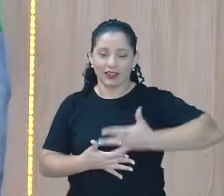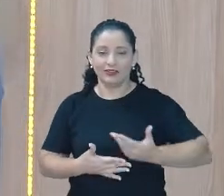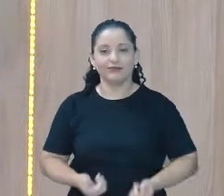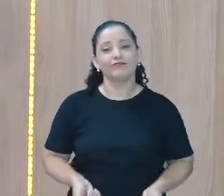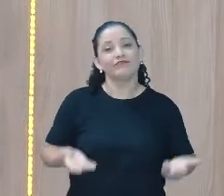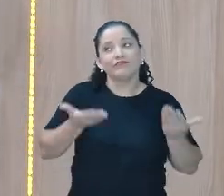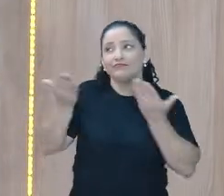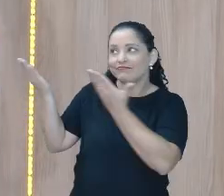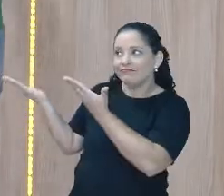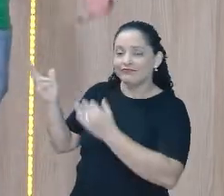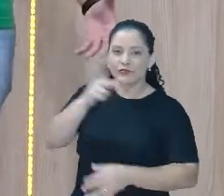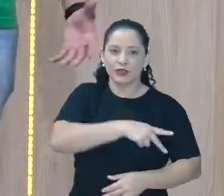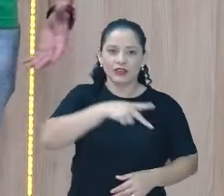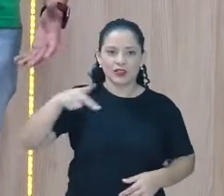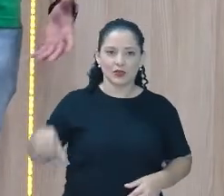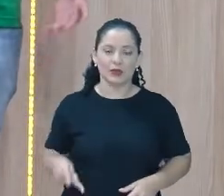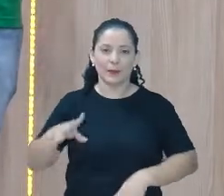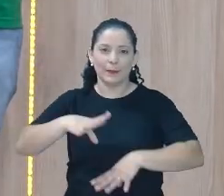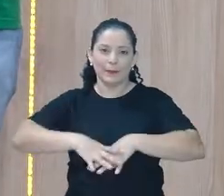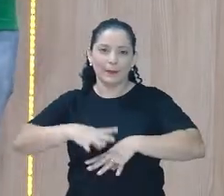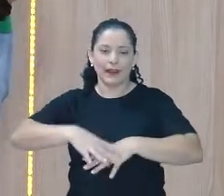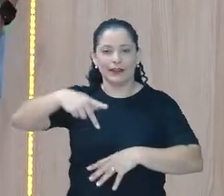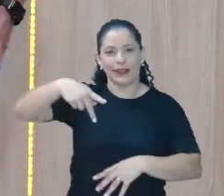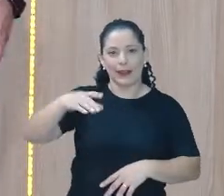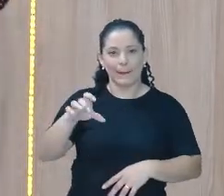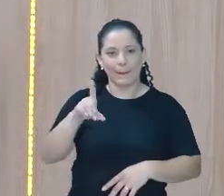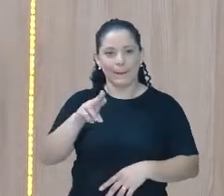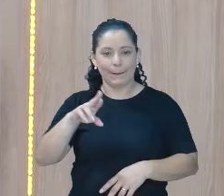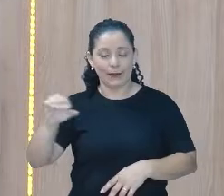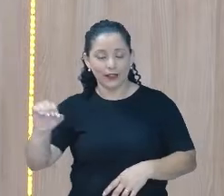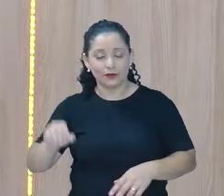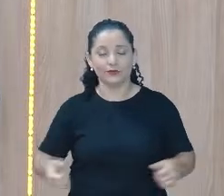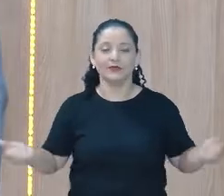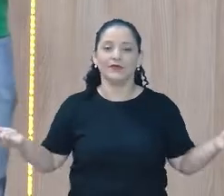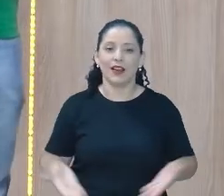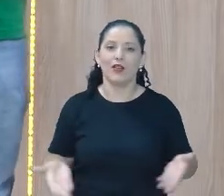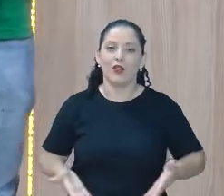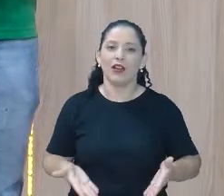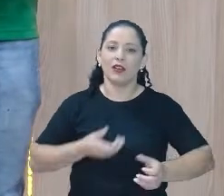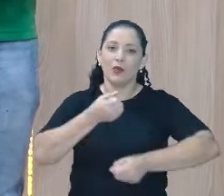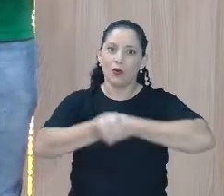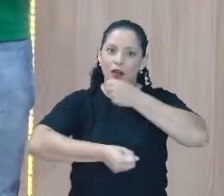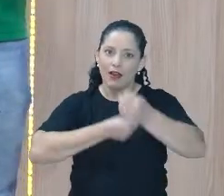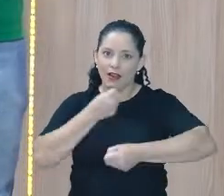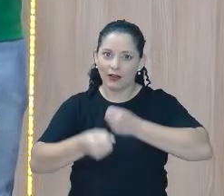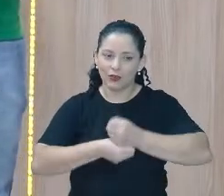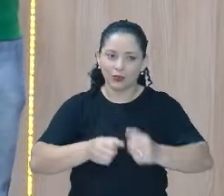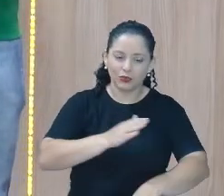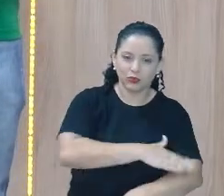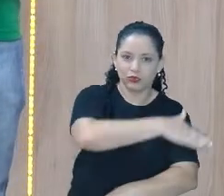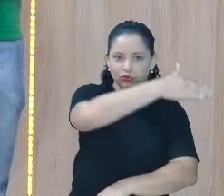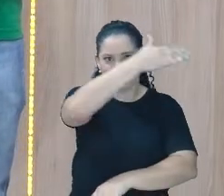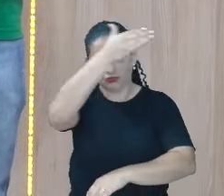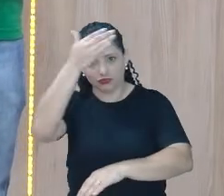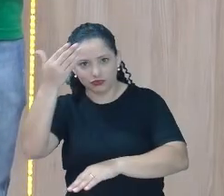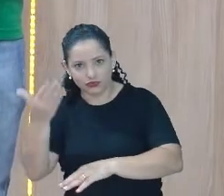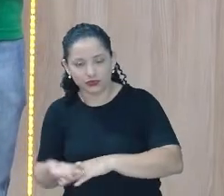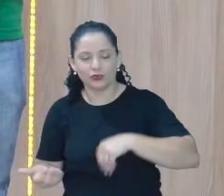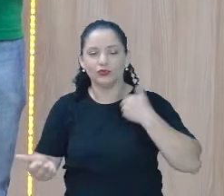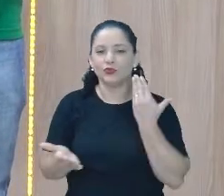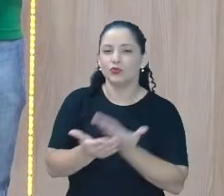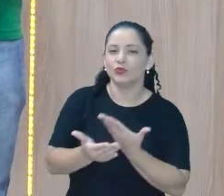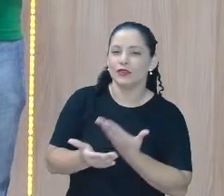chamo Pedro Vitor, sou professor de matemática, estou com vocês aqui durante todo esse ano para a gente trabalhar aí em